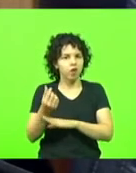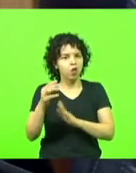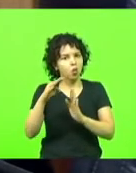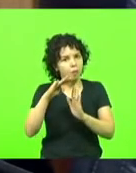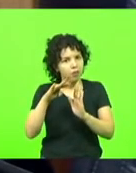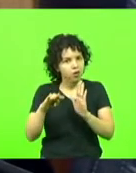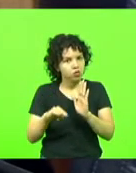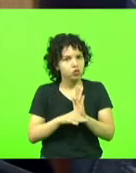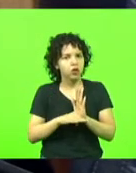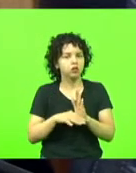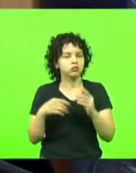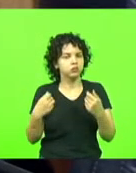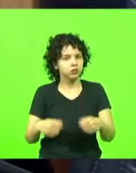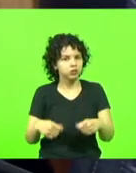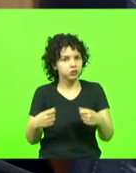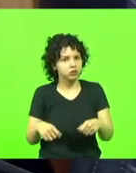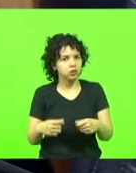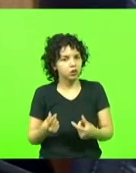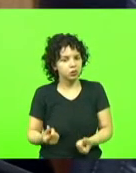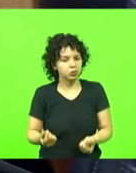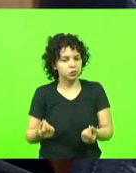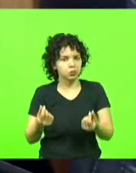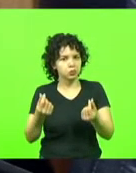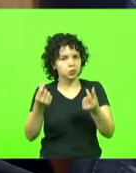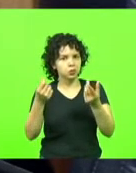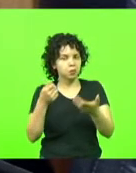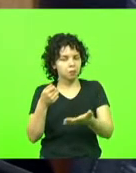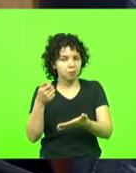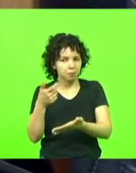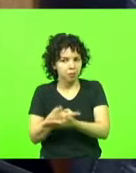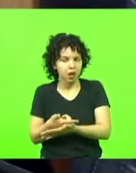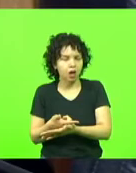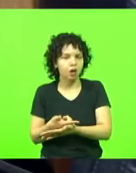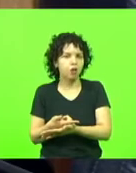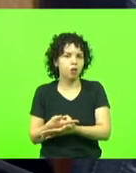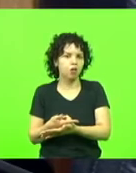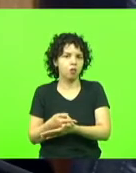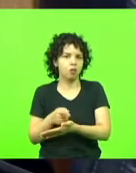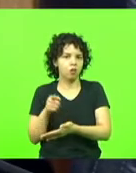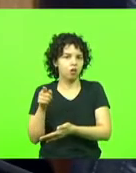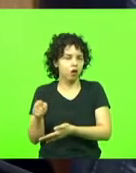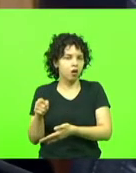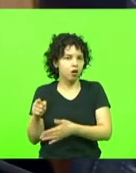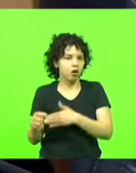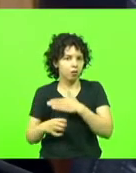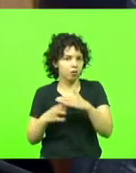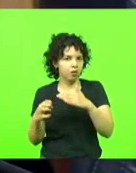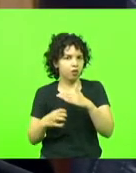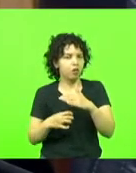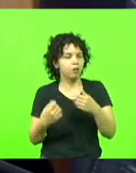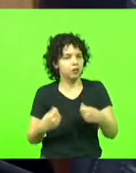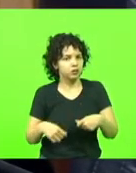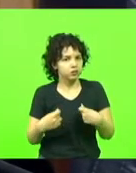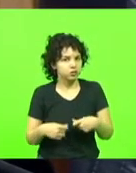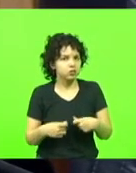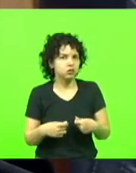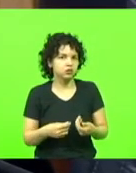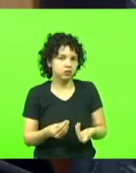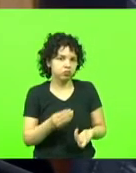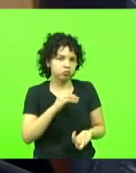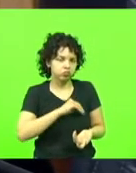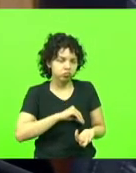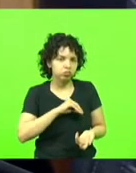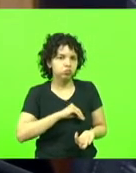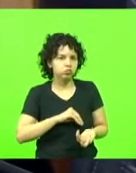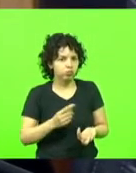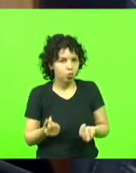esse recurso, esse lucro que é pago para os acionistas, que é claro que ninguém investe sem ter lucro, mas que seja revertido e